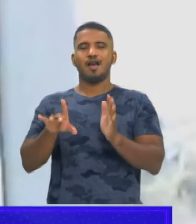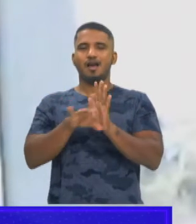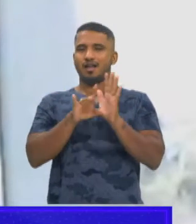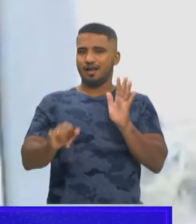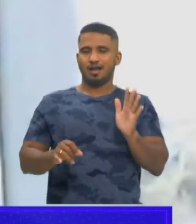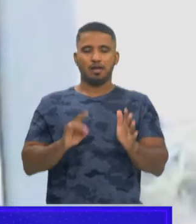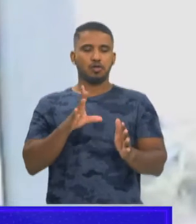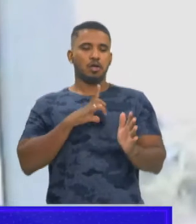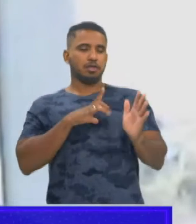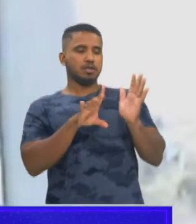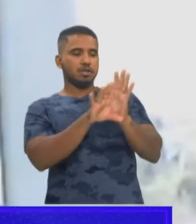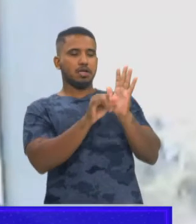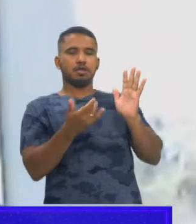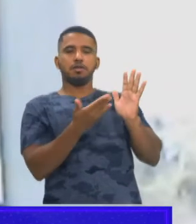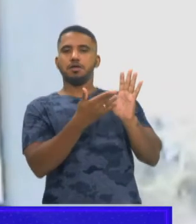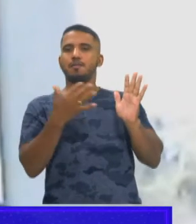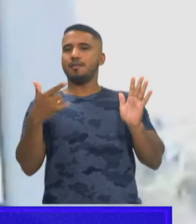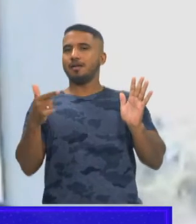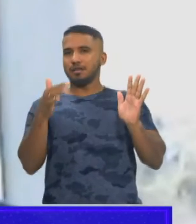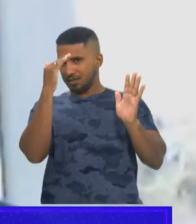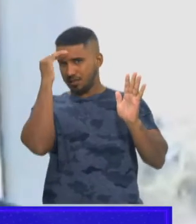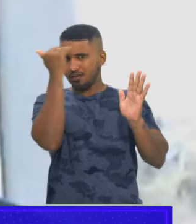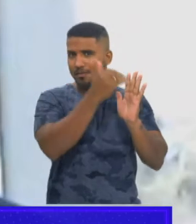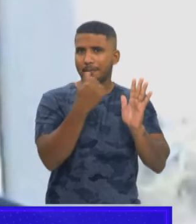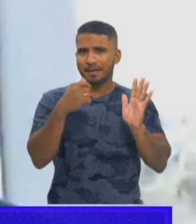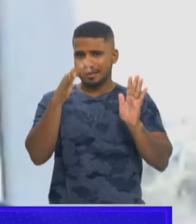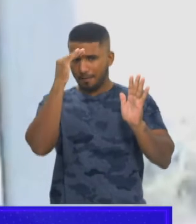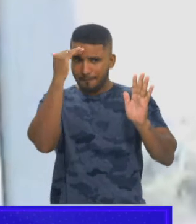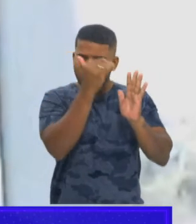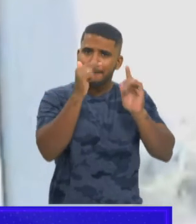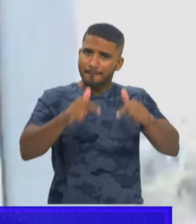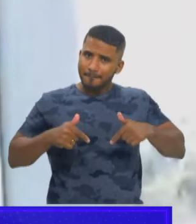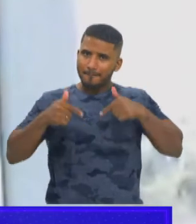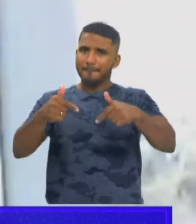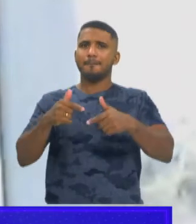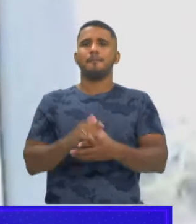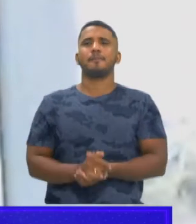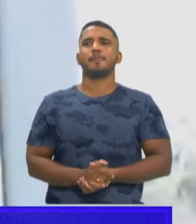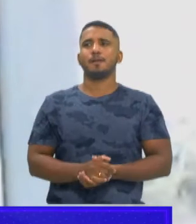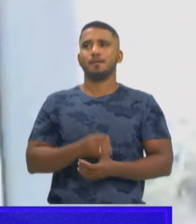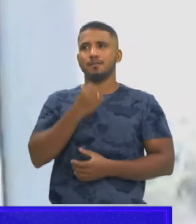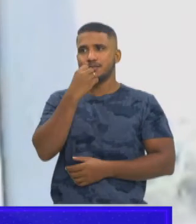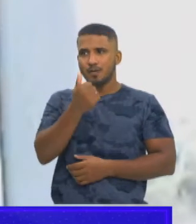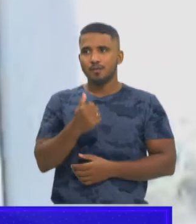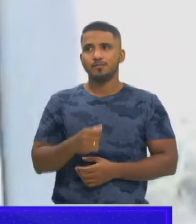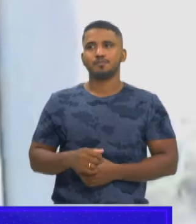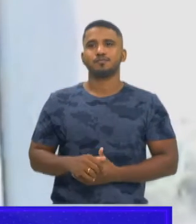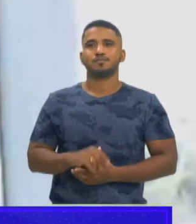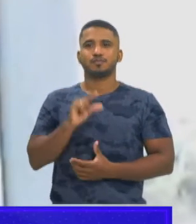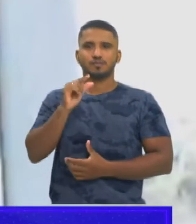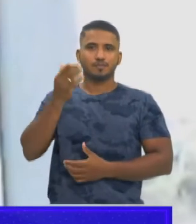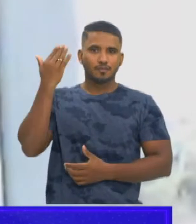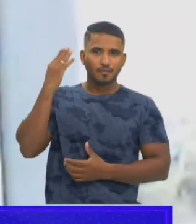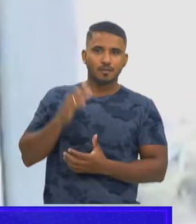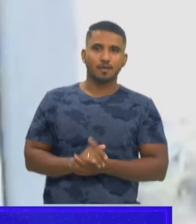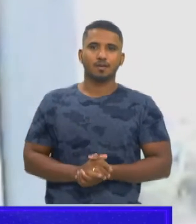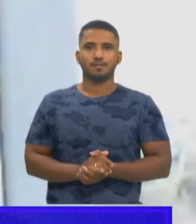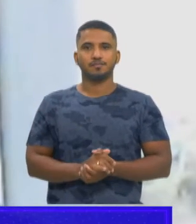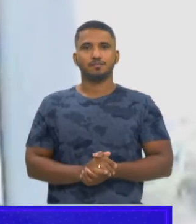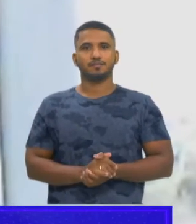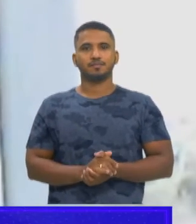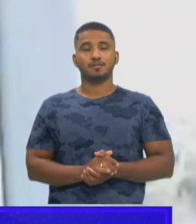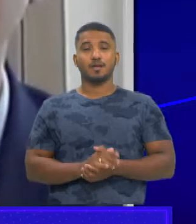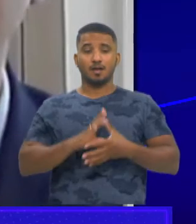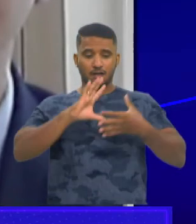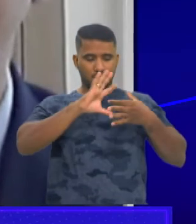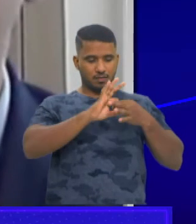nós precisamos, na verdade, garantir a efetividade das leis. Não adianta apenas existir a lei se não há o